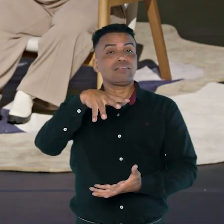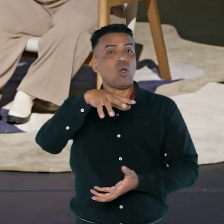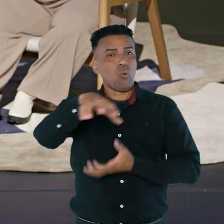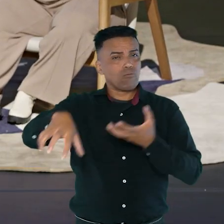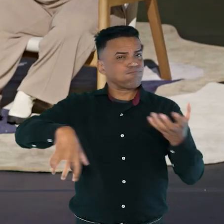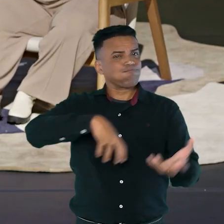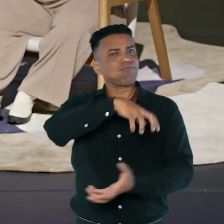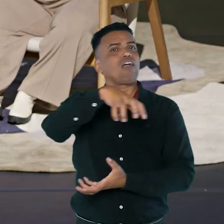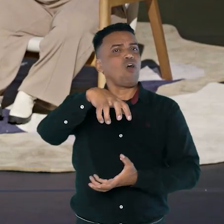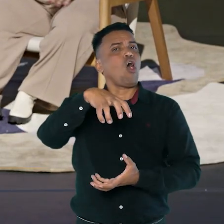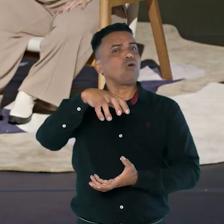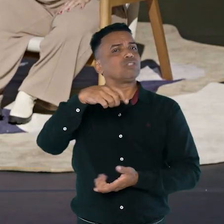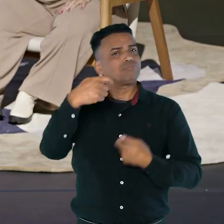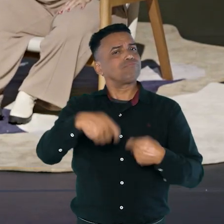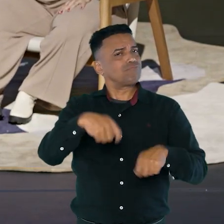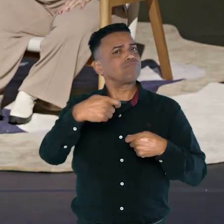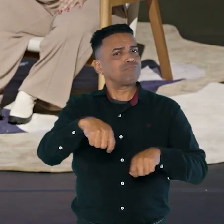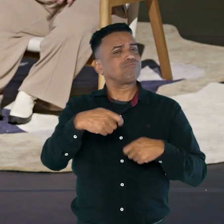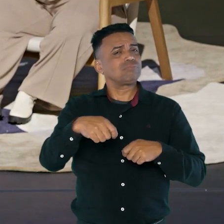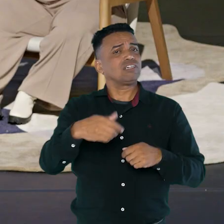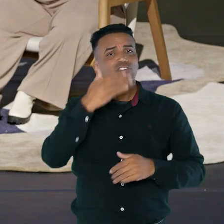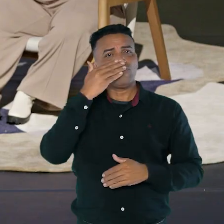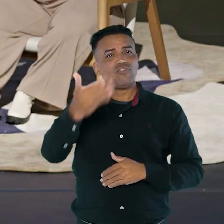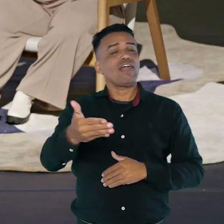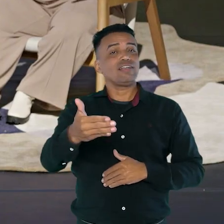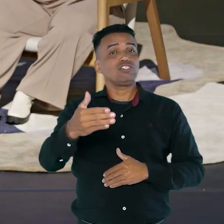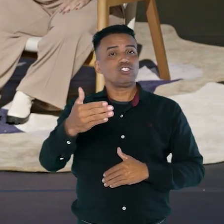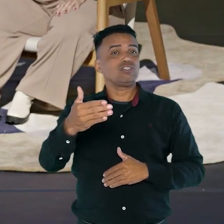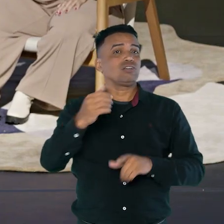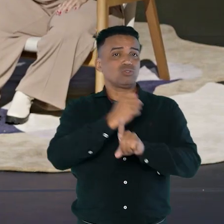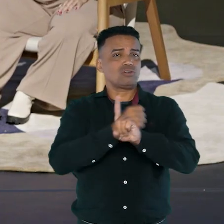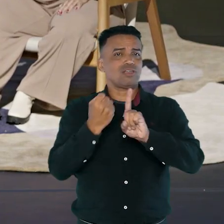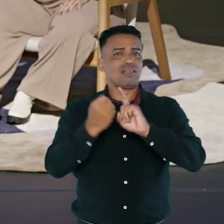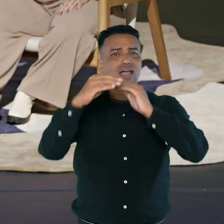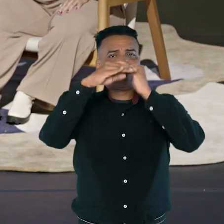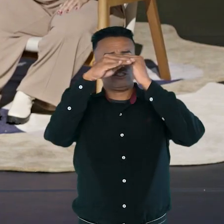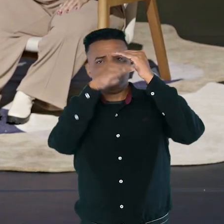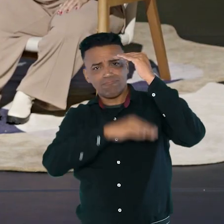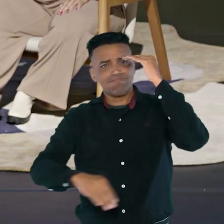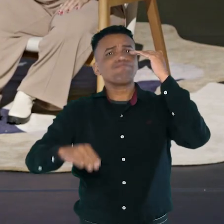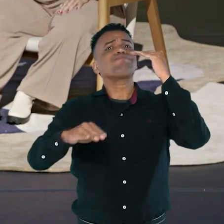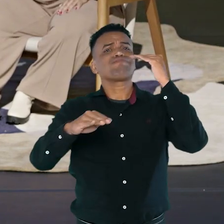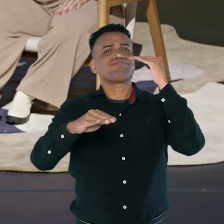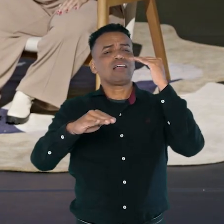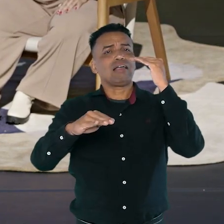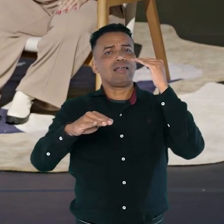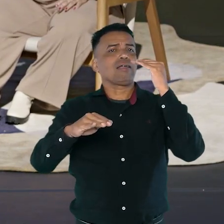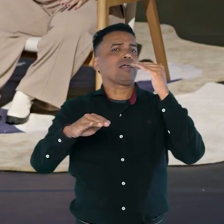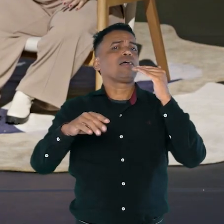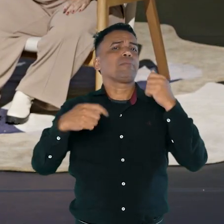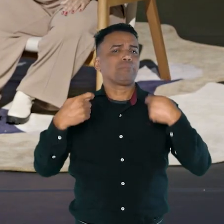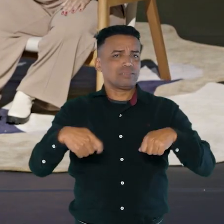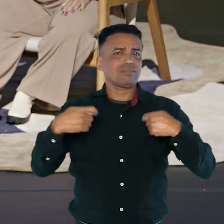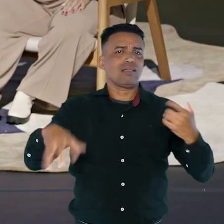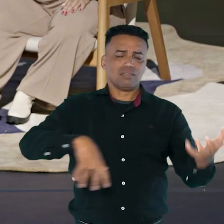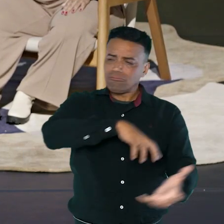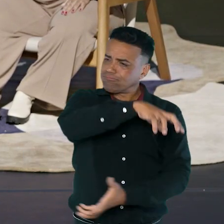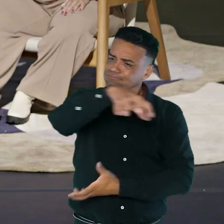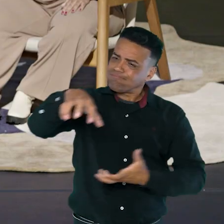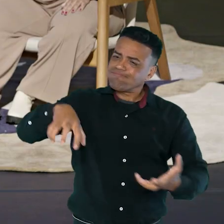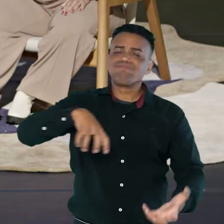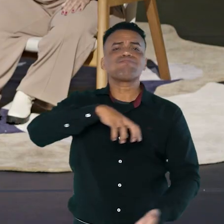a revolta diante da cena desigual que a gente vive, ela é determinante.